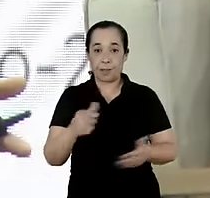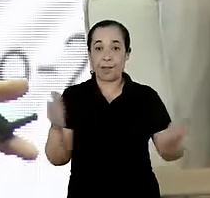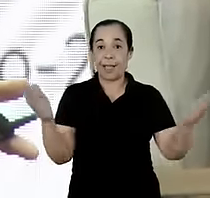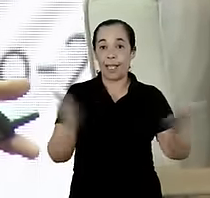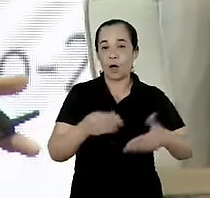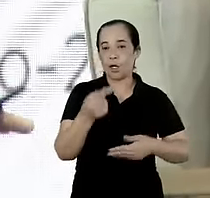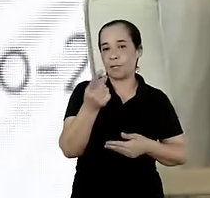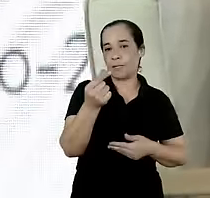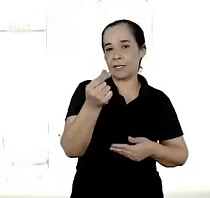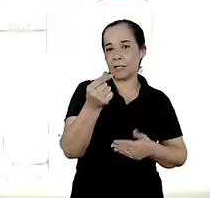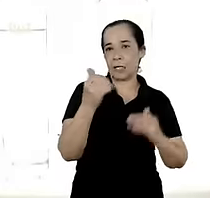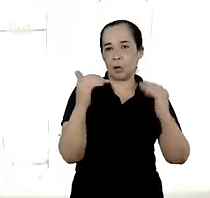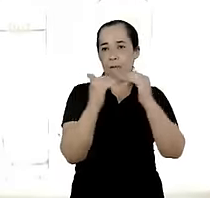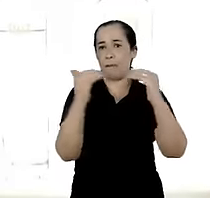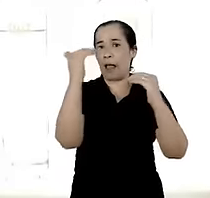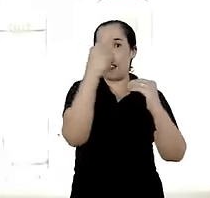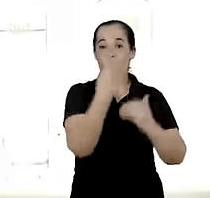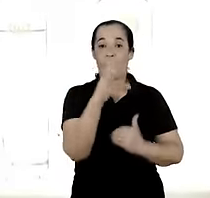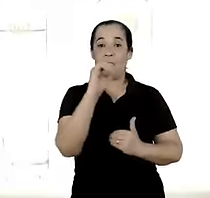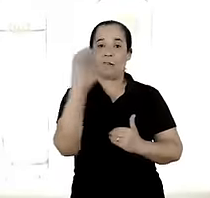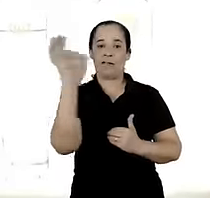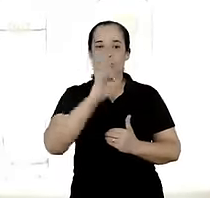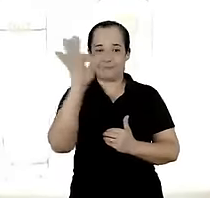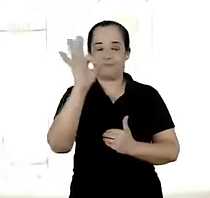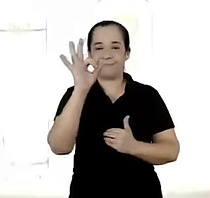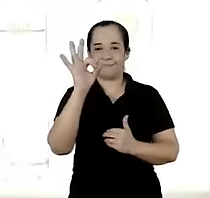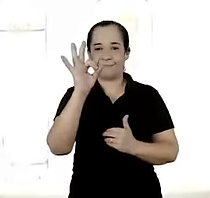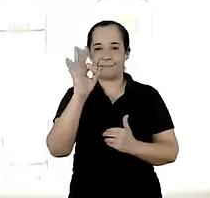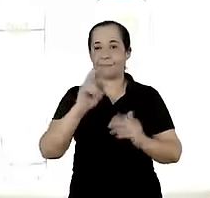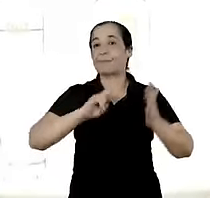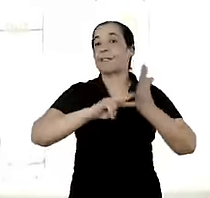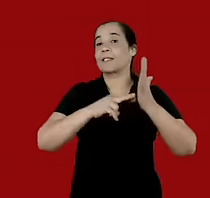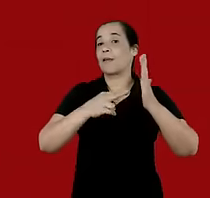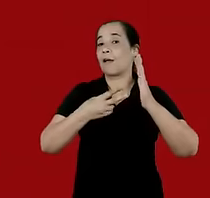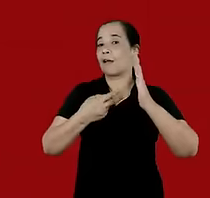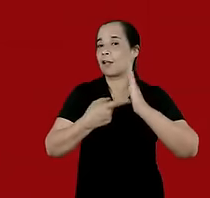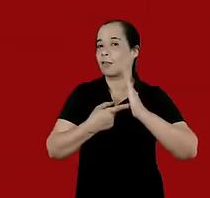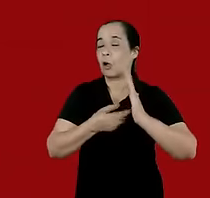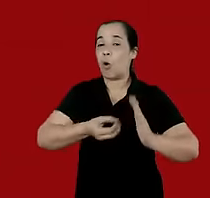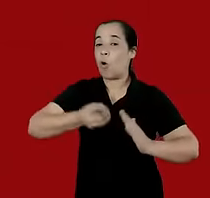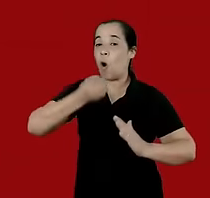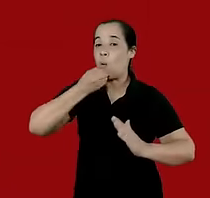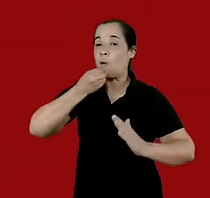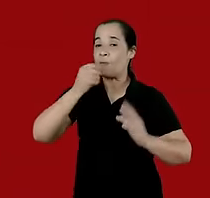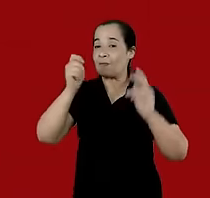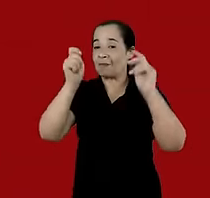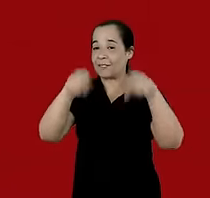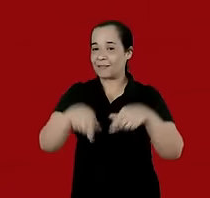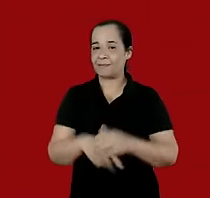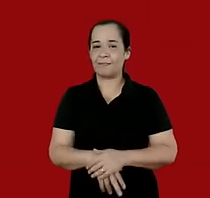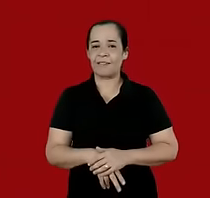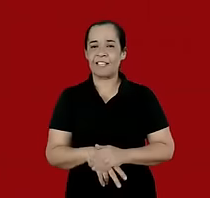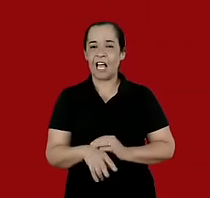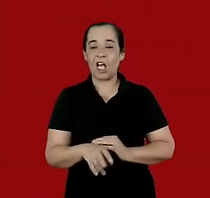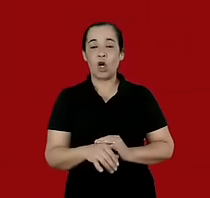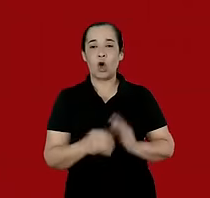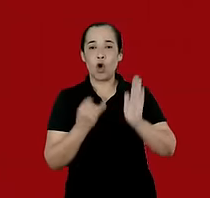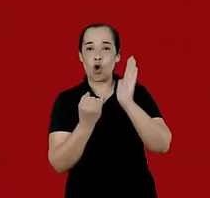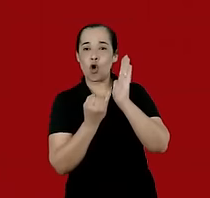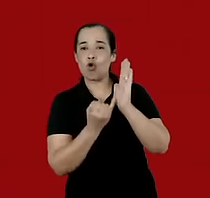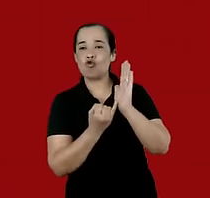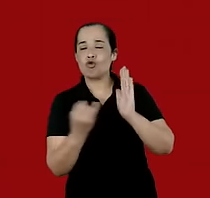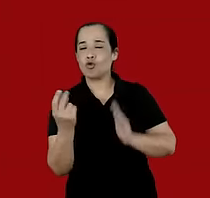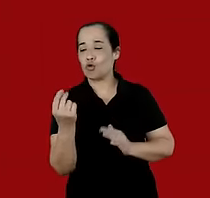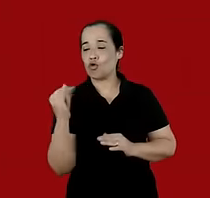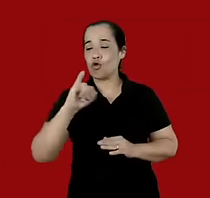10% essa taxa terminal então aí é um sinal de uma potencial oportunidade quando a gente ol a taxa de juro Real a curva